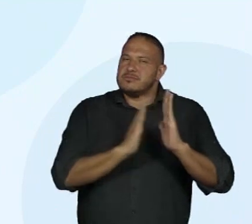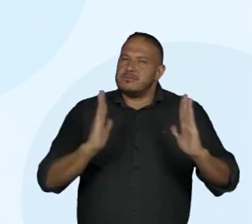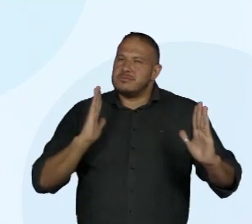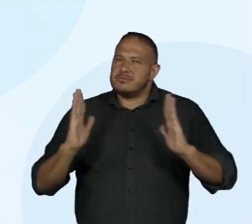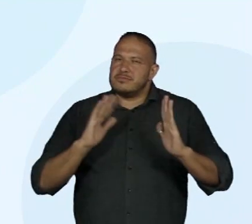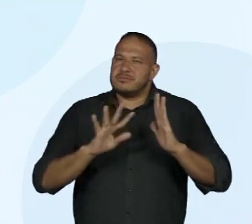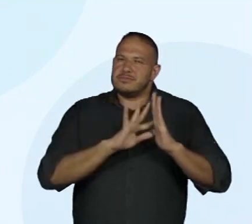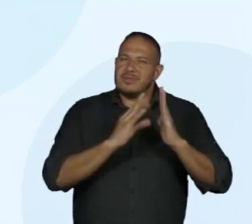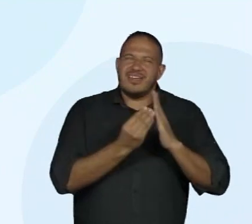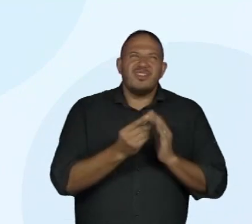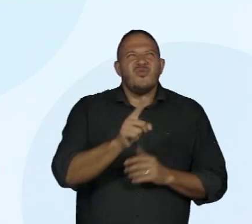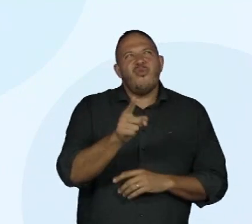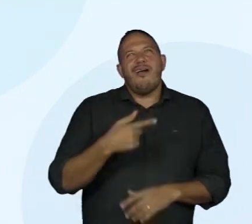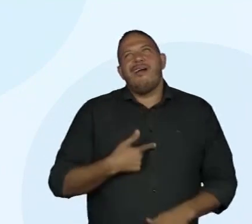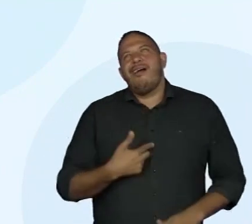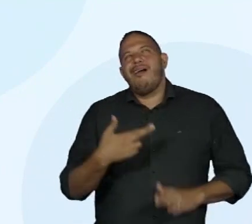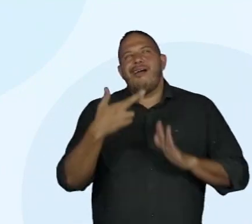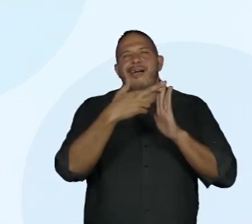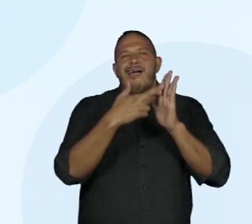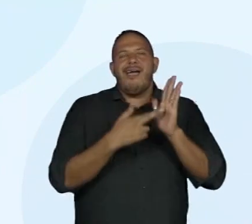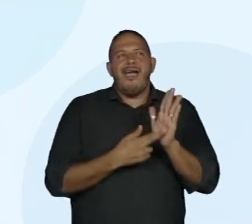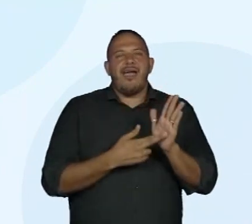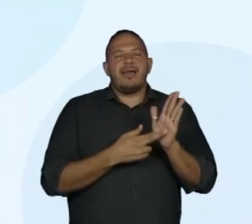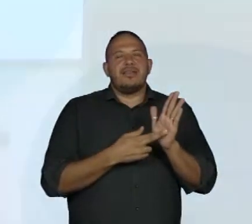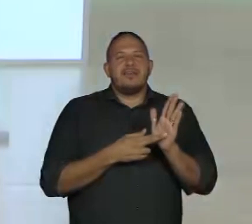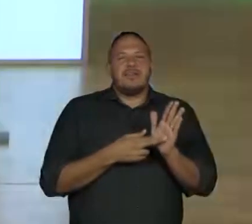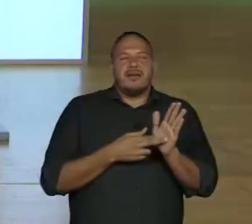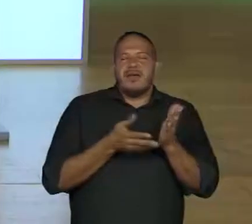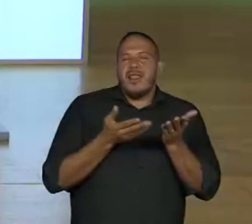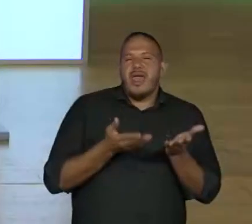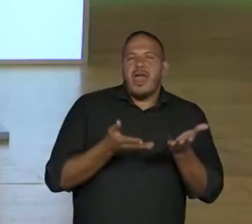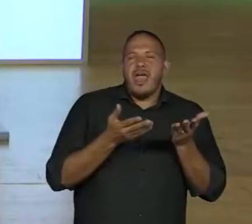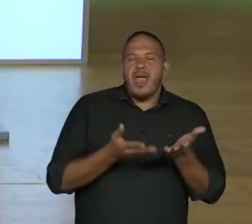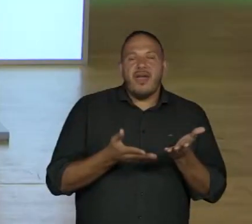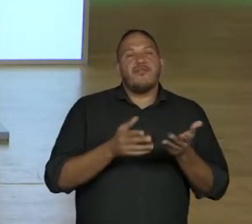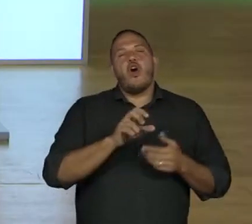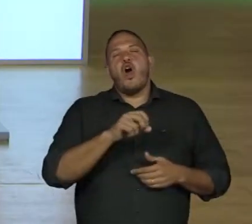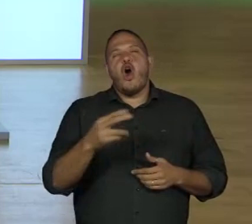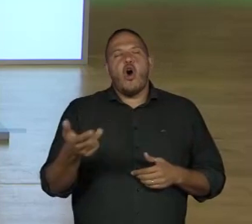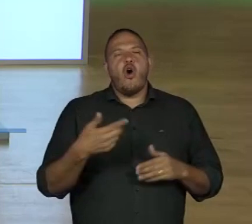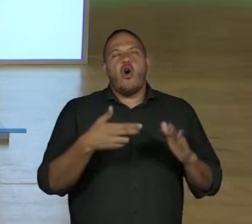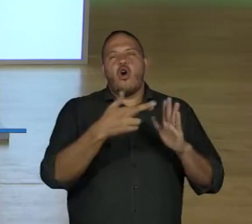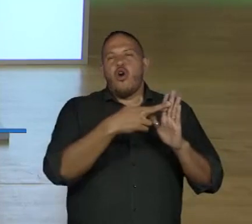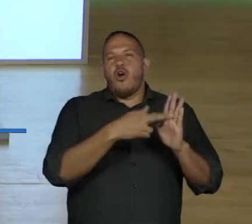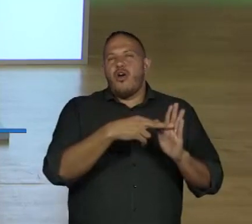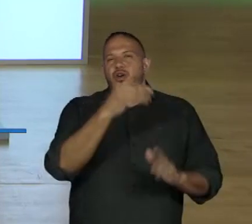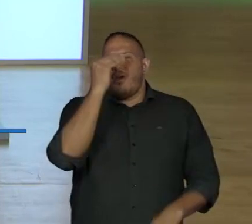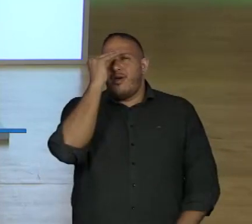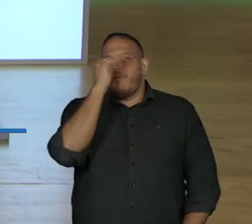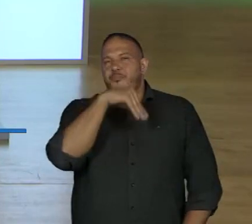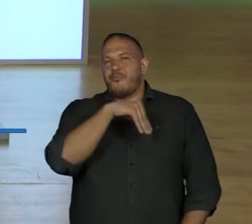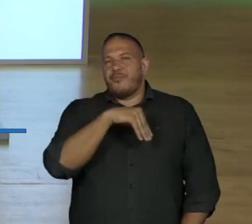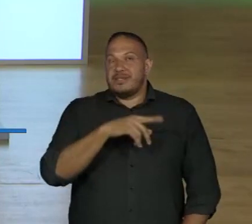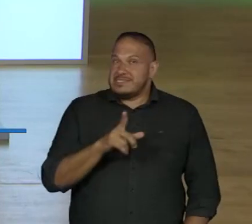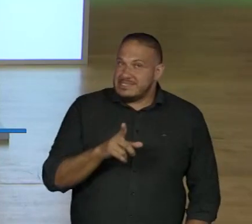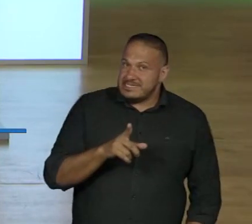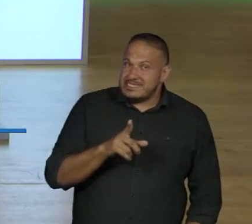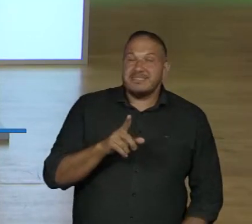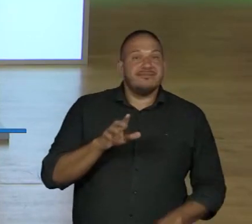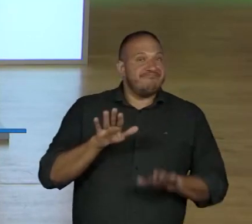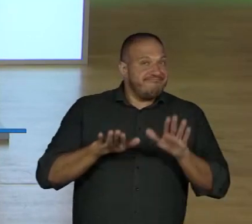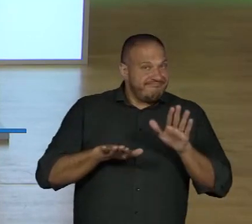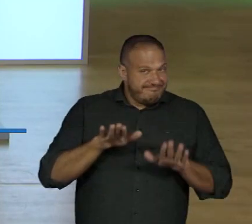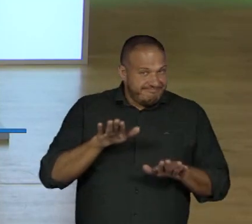deixar de seguir regras ou relaxar um pouco as medidas, a flexibilização que já... Estão falando que as pessoas podem